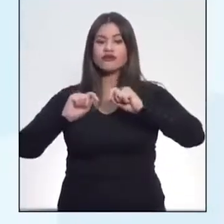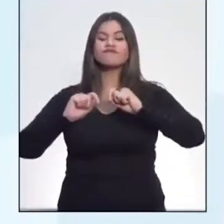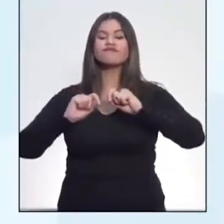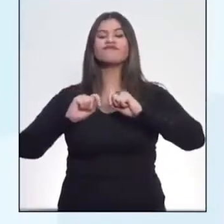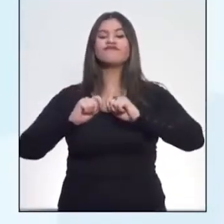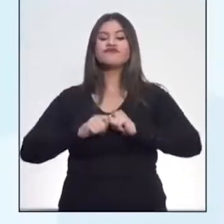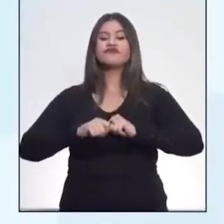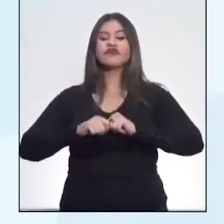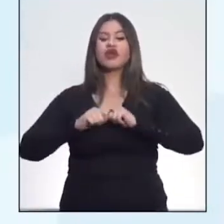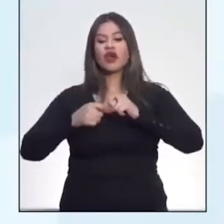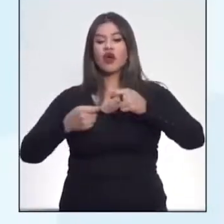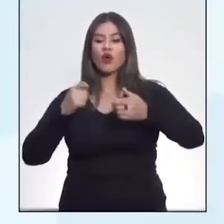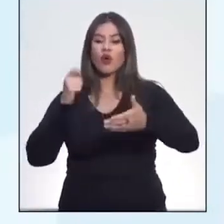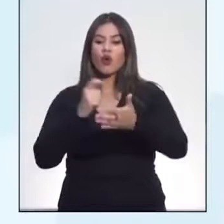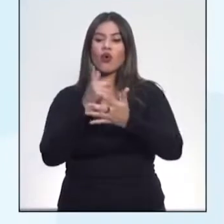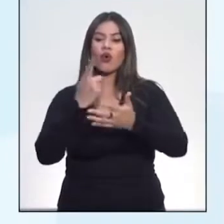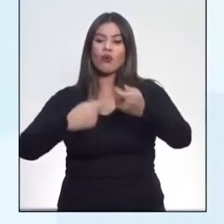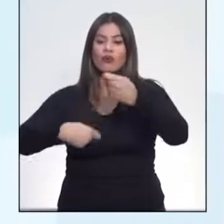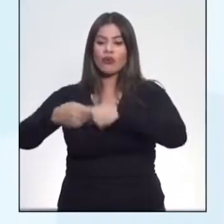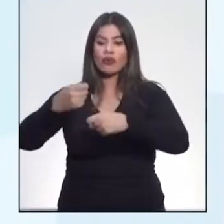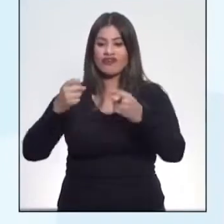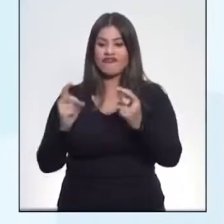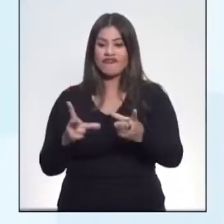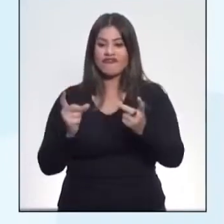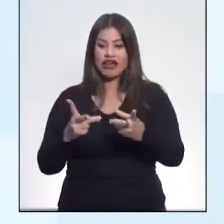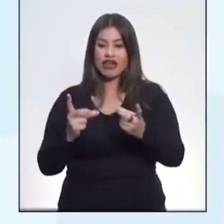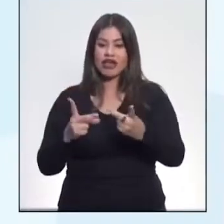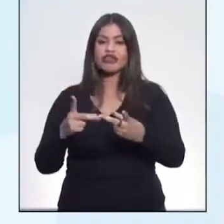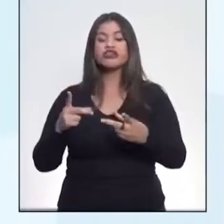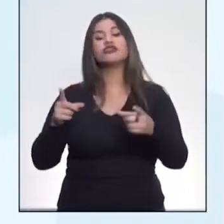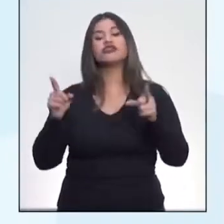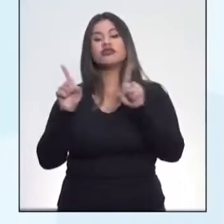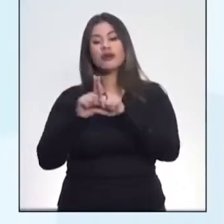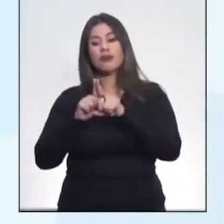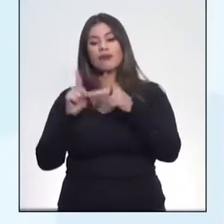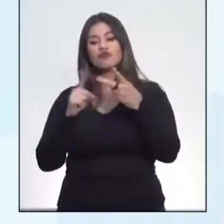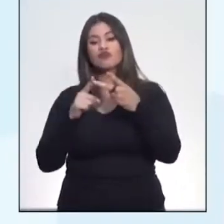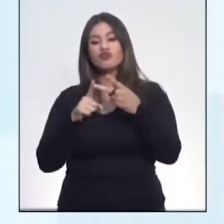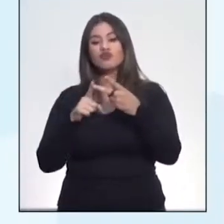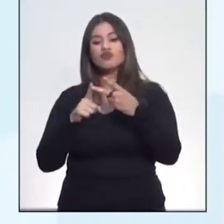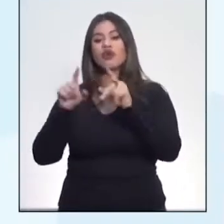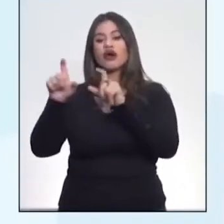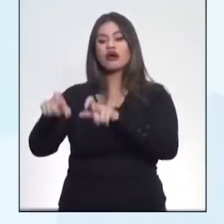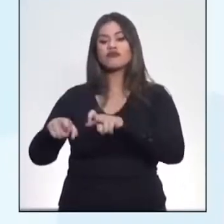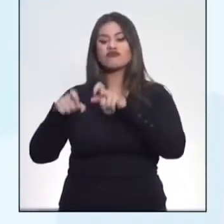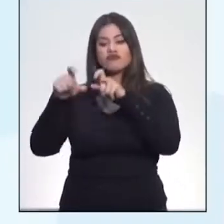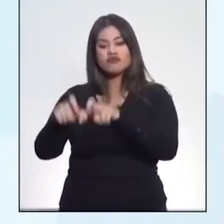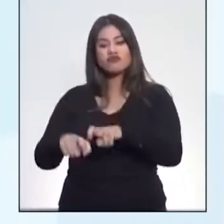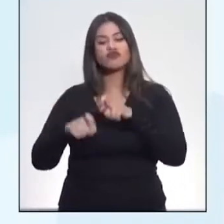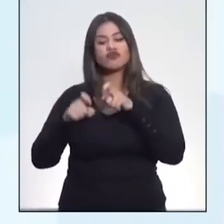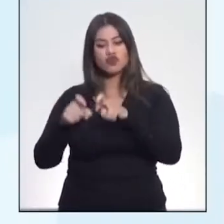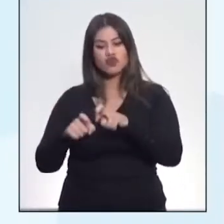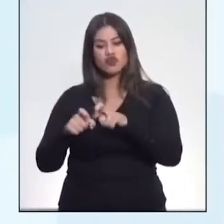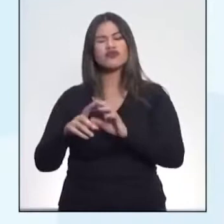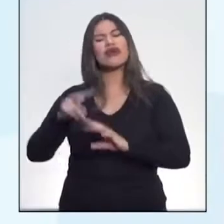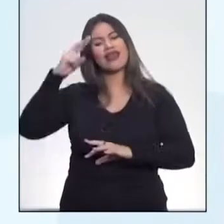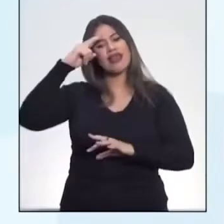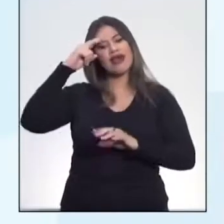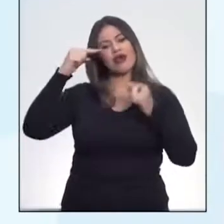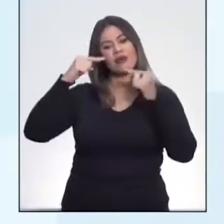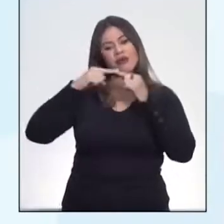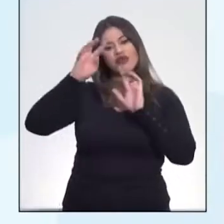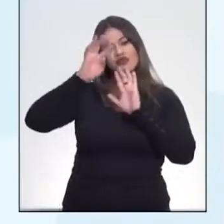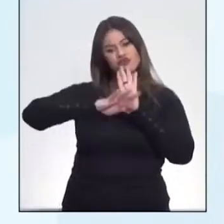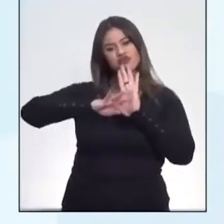cultura aquele texto nós vamos ler ele está tudo sintetizado aqui mas é é assim estudantes façam a leitura é